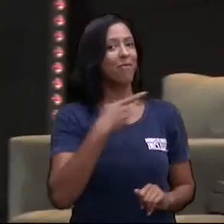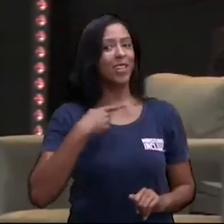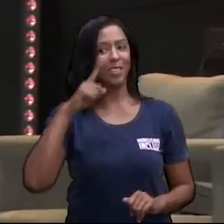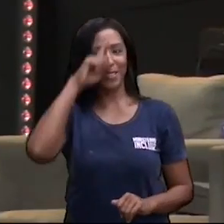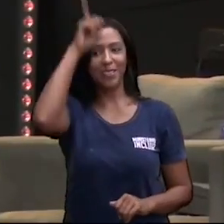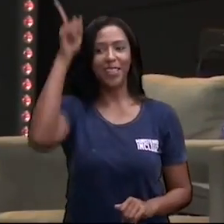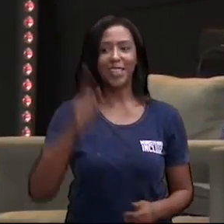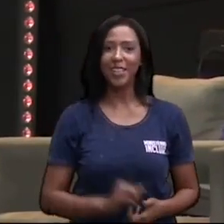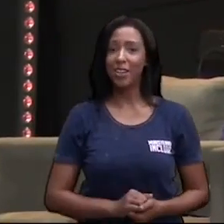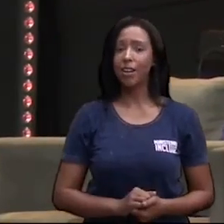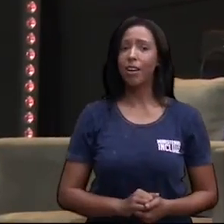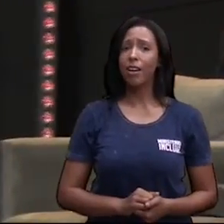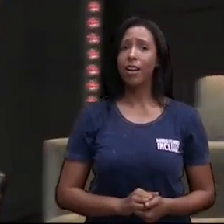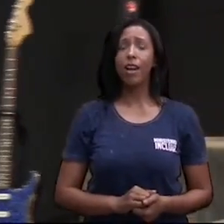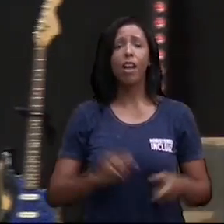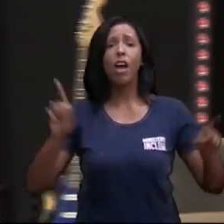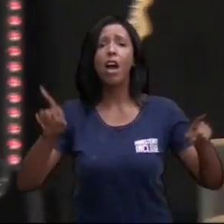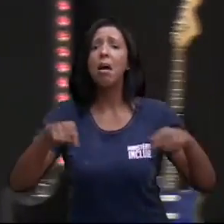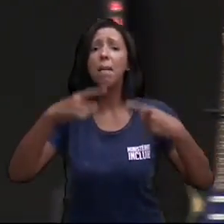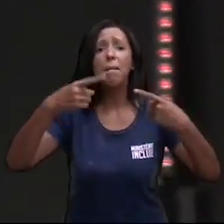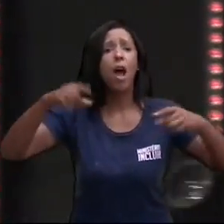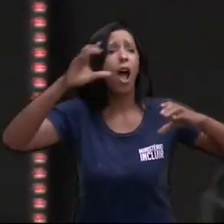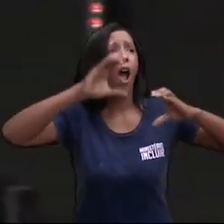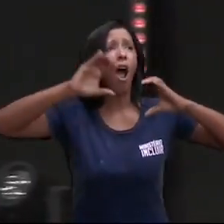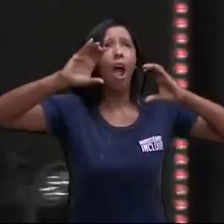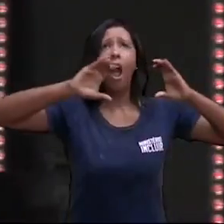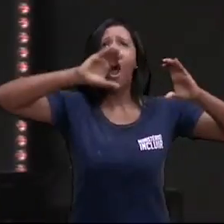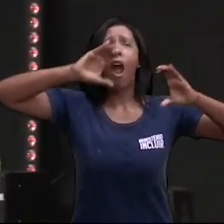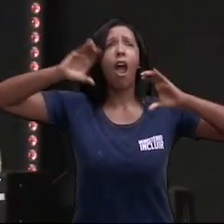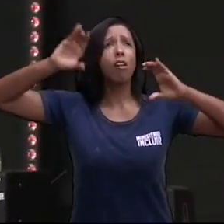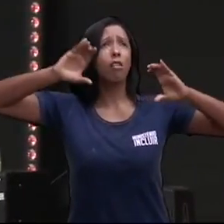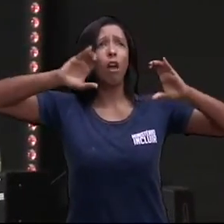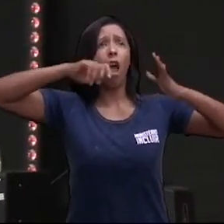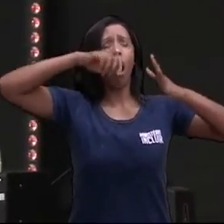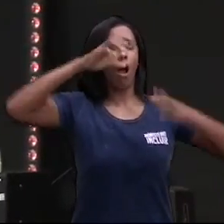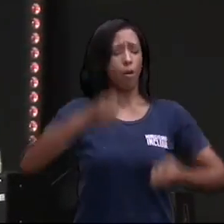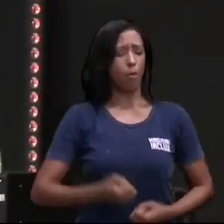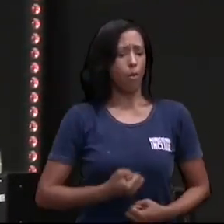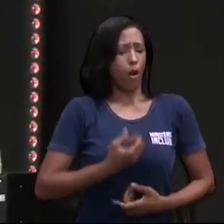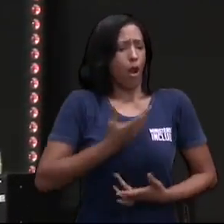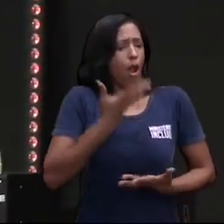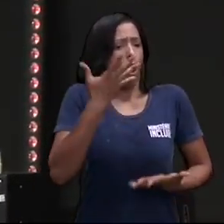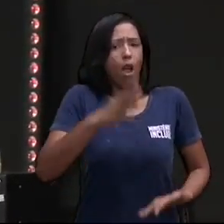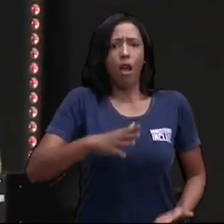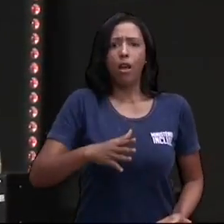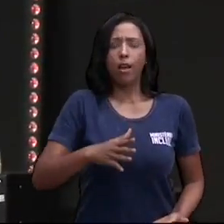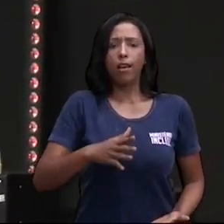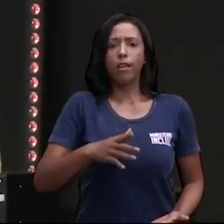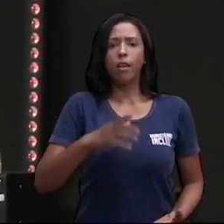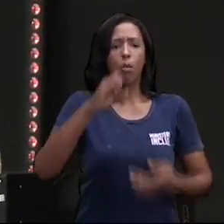não é uma canção e não é uma composição não são os acordes